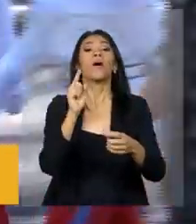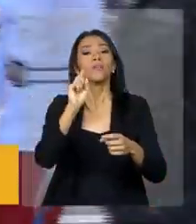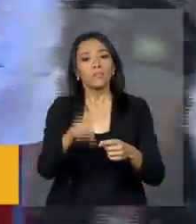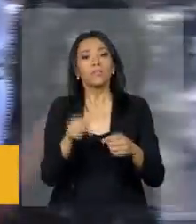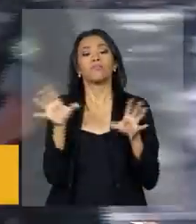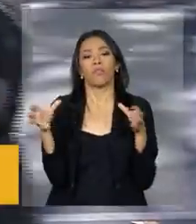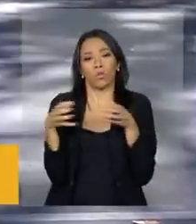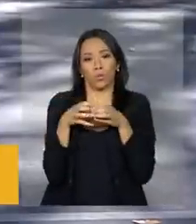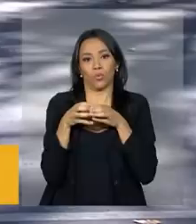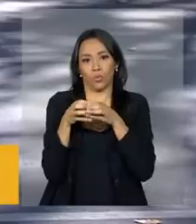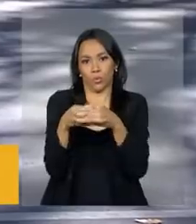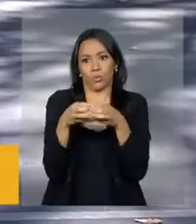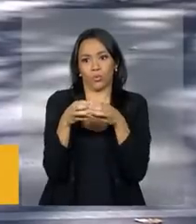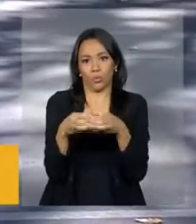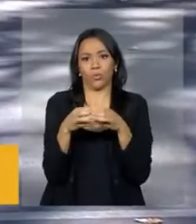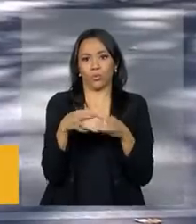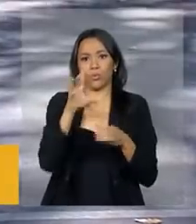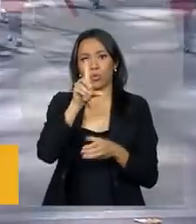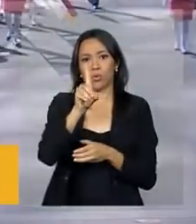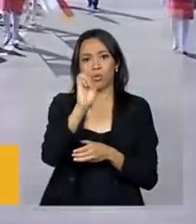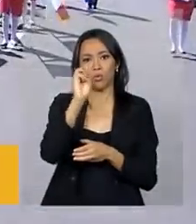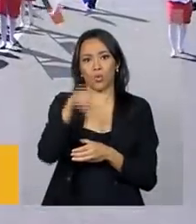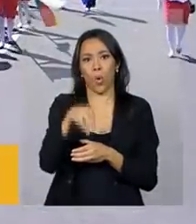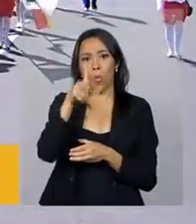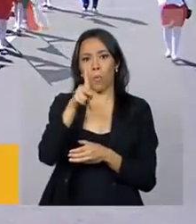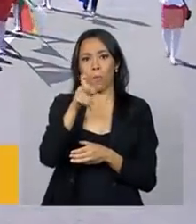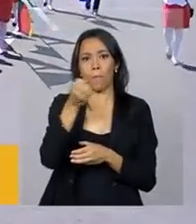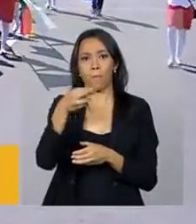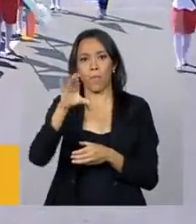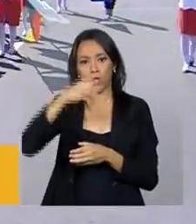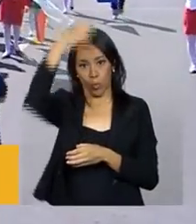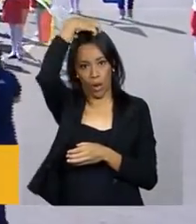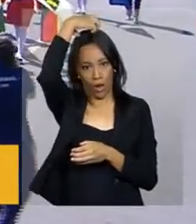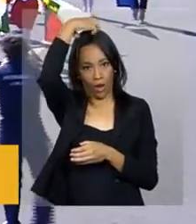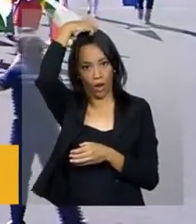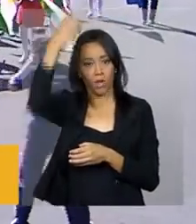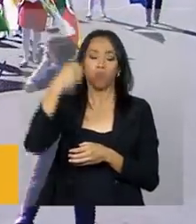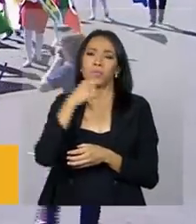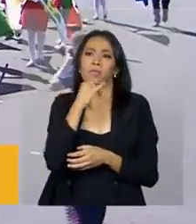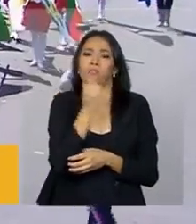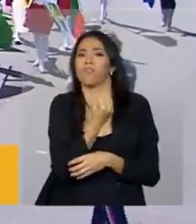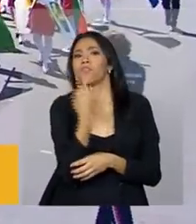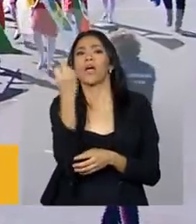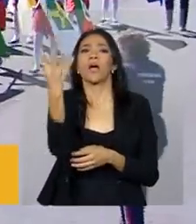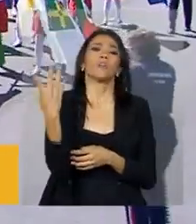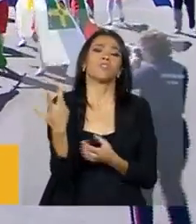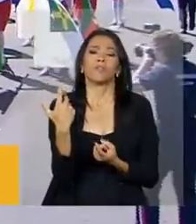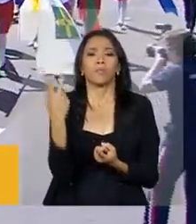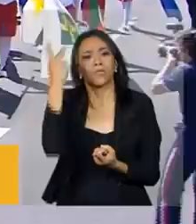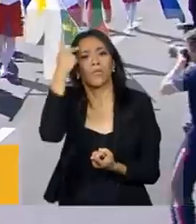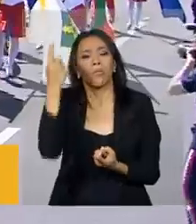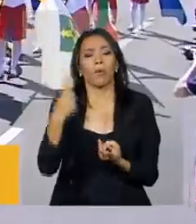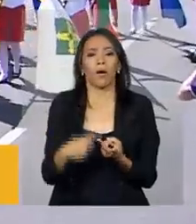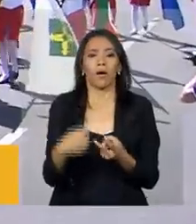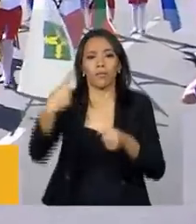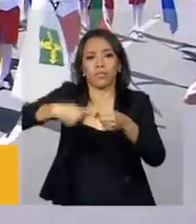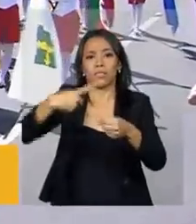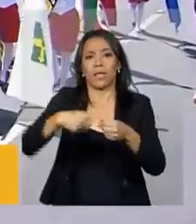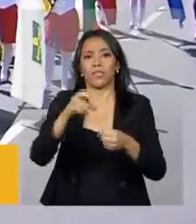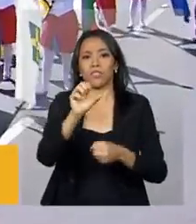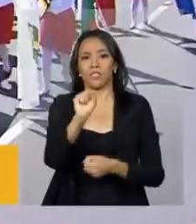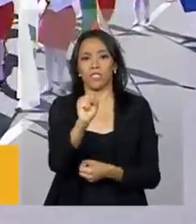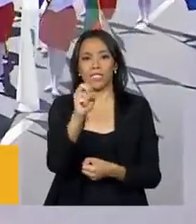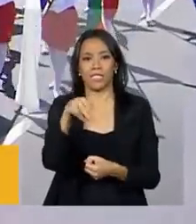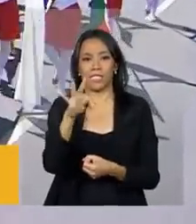Pedro, né? Eu que acompanhava eles nas viagens, muitas viagens que ele fez do Rio de Janeiro, por exemplo, para São Paulo, Santos, foram viagens